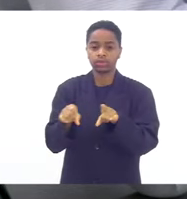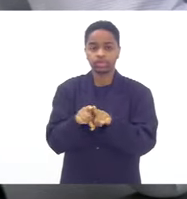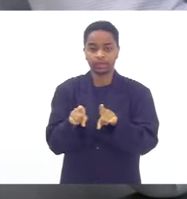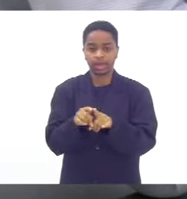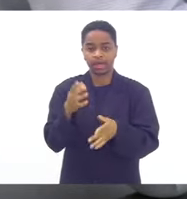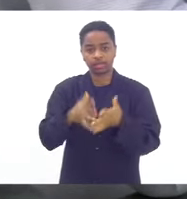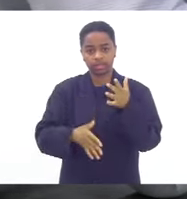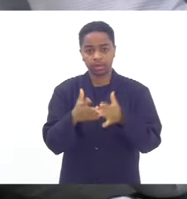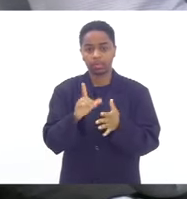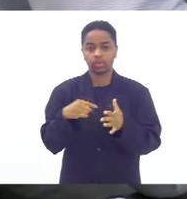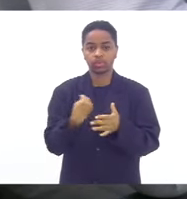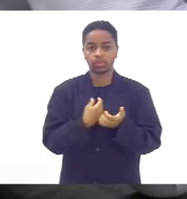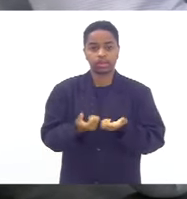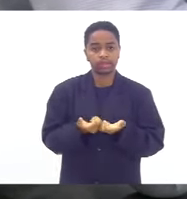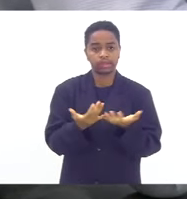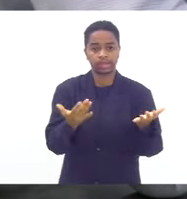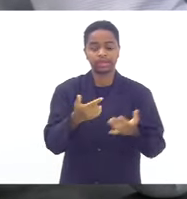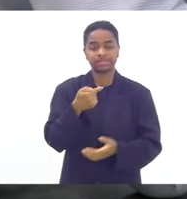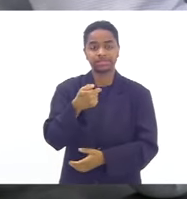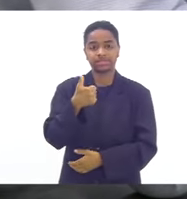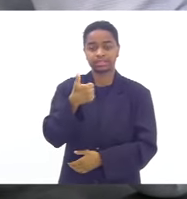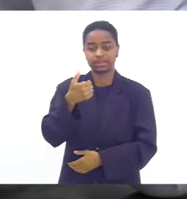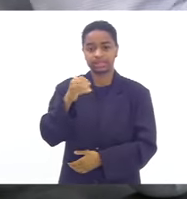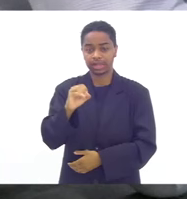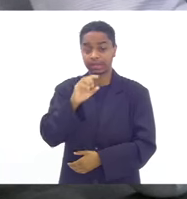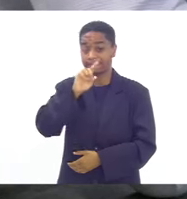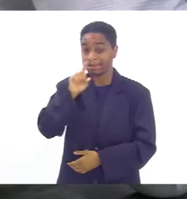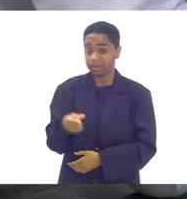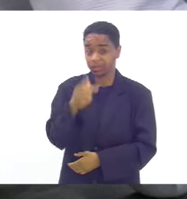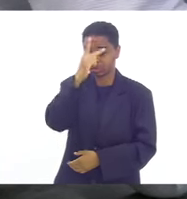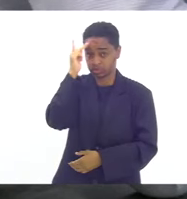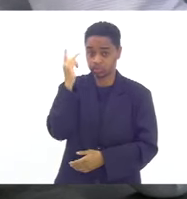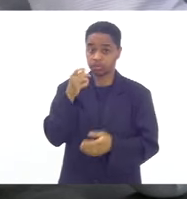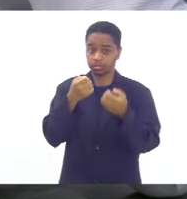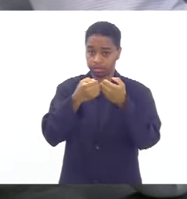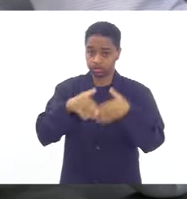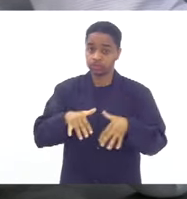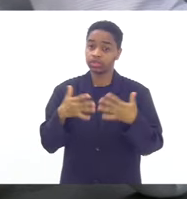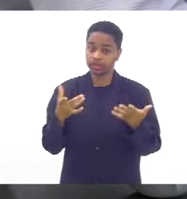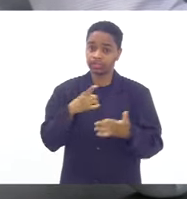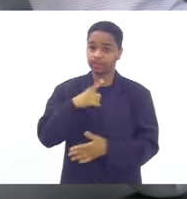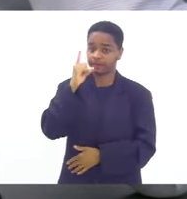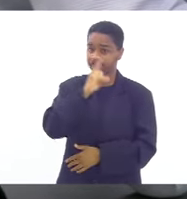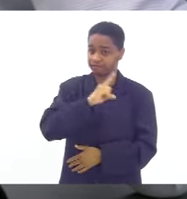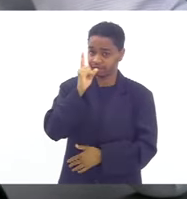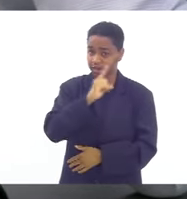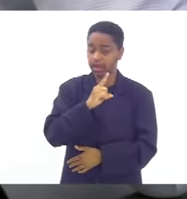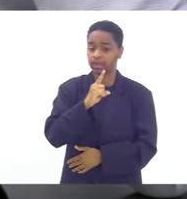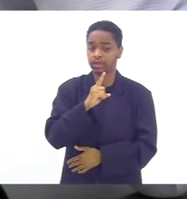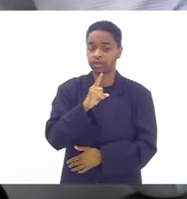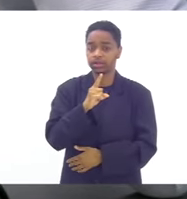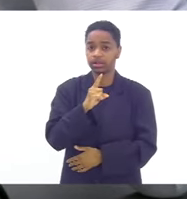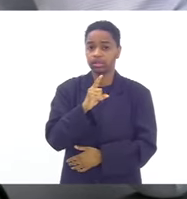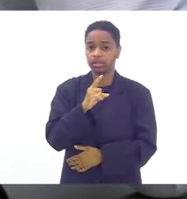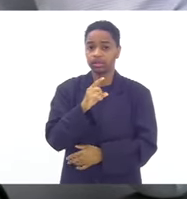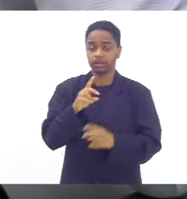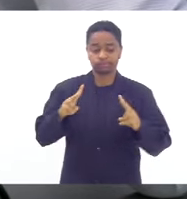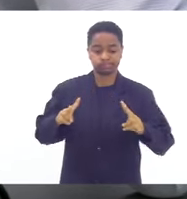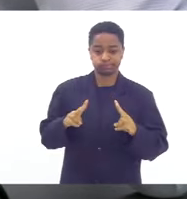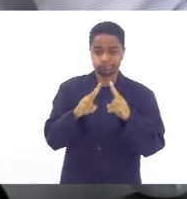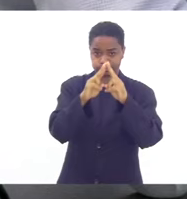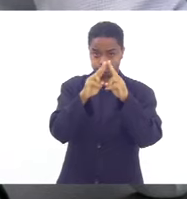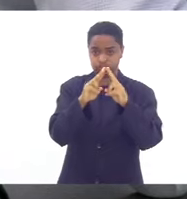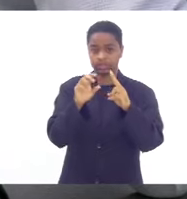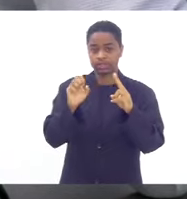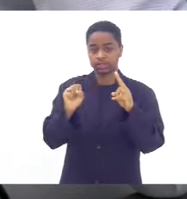em 710 mil clientes sendo afetados, né? Então, a gente teve uma falha no suprimento na subestação São José, que é